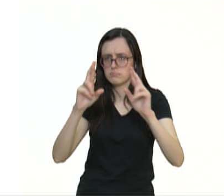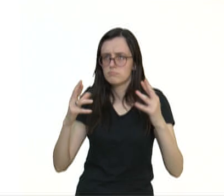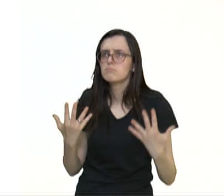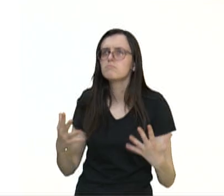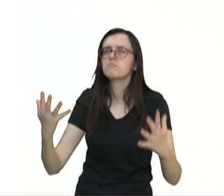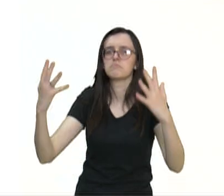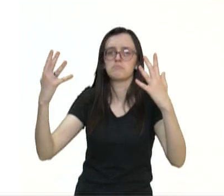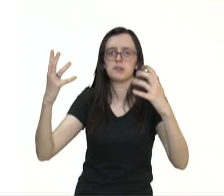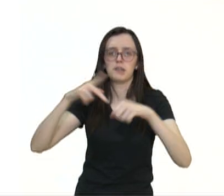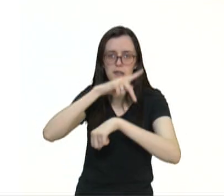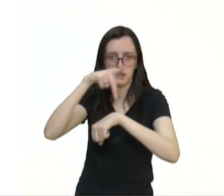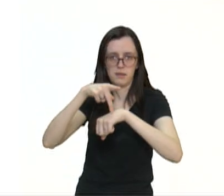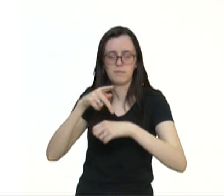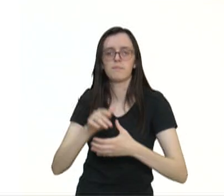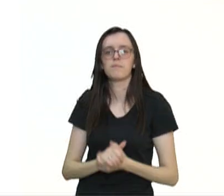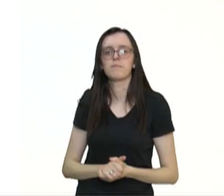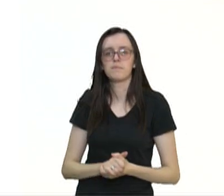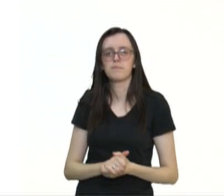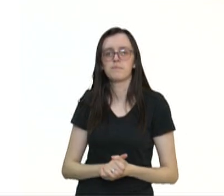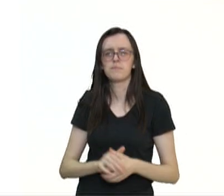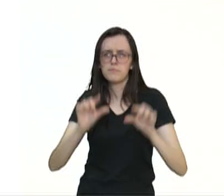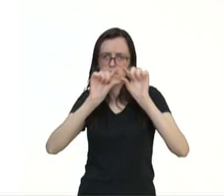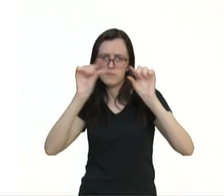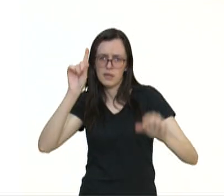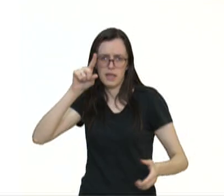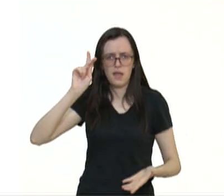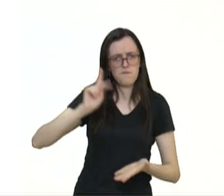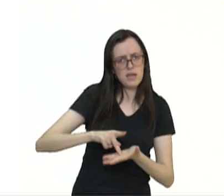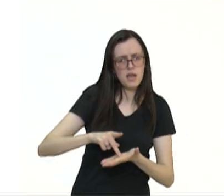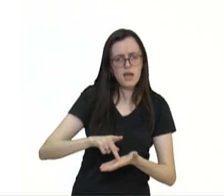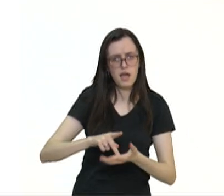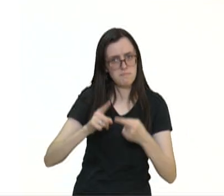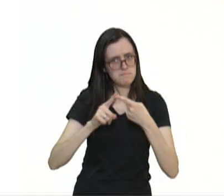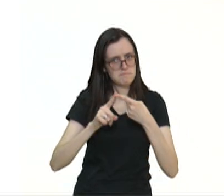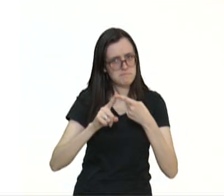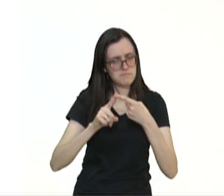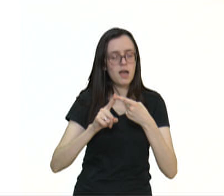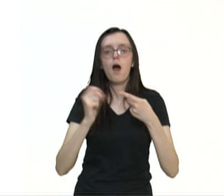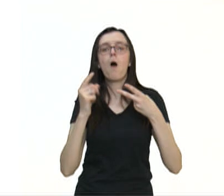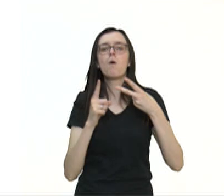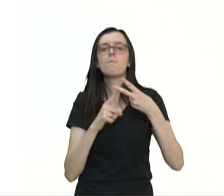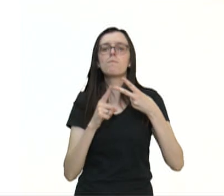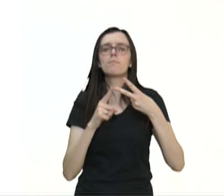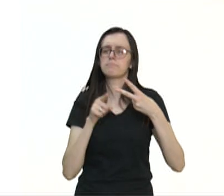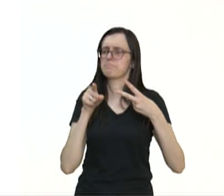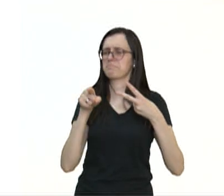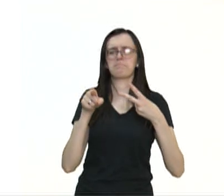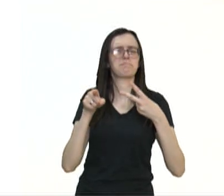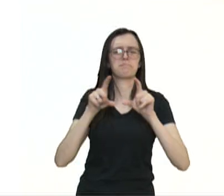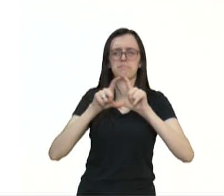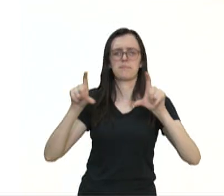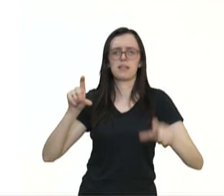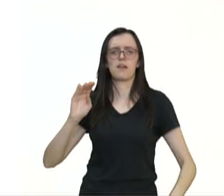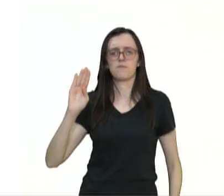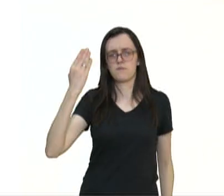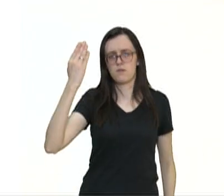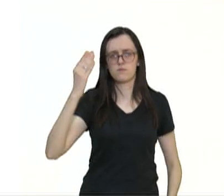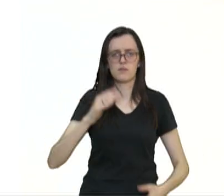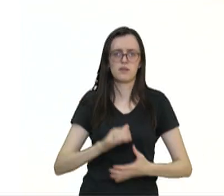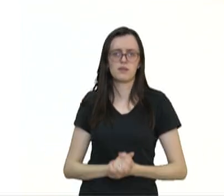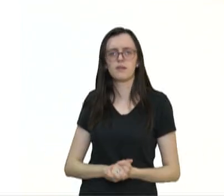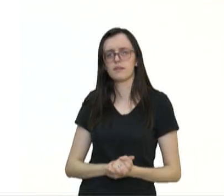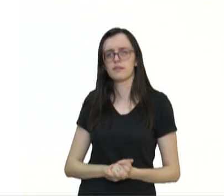exaltados no país. A afirmação é verdadeira, ou letra A, ou letra B, a afirmação é